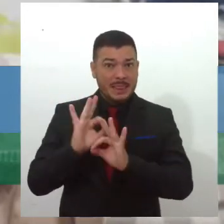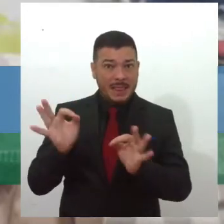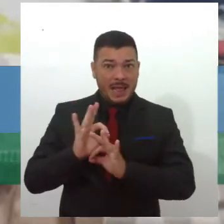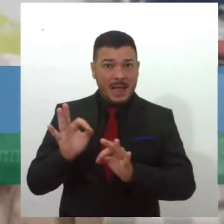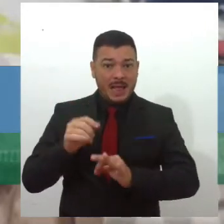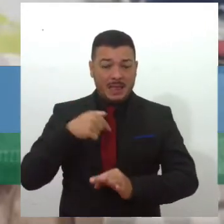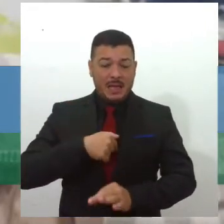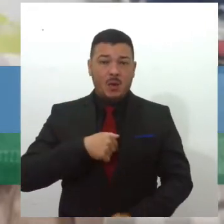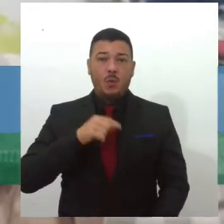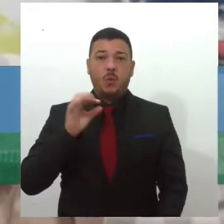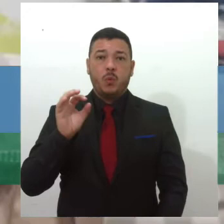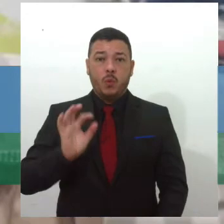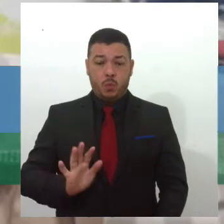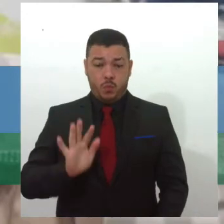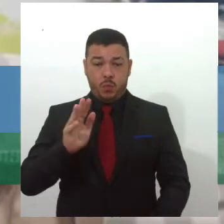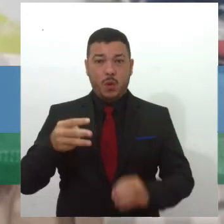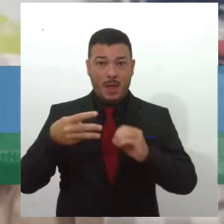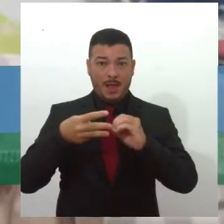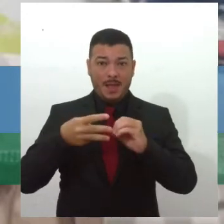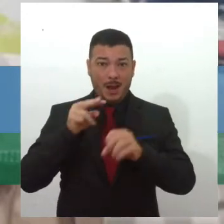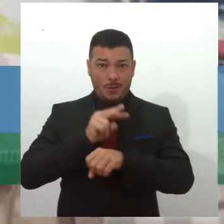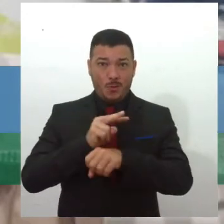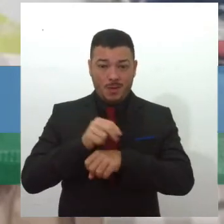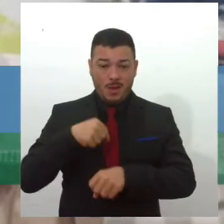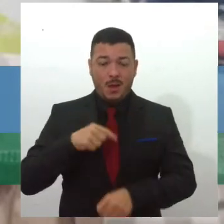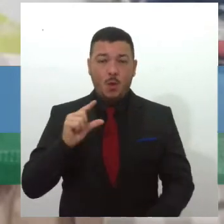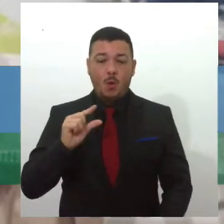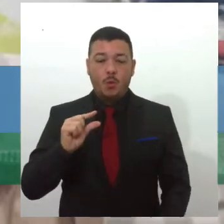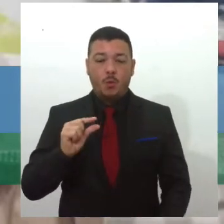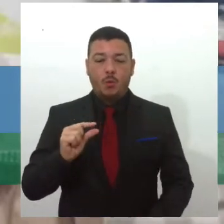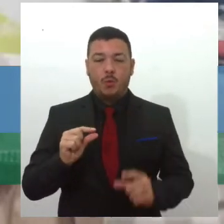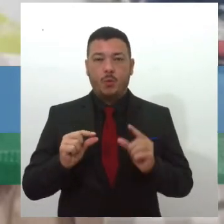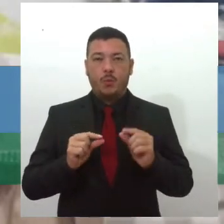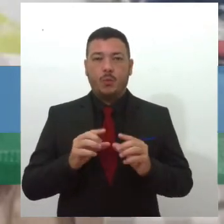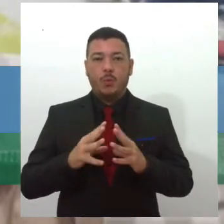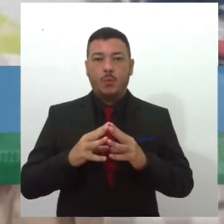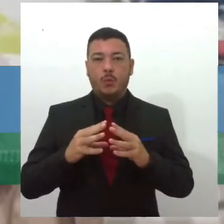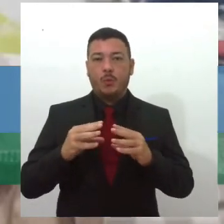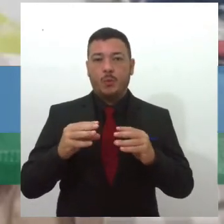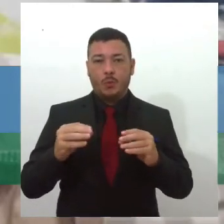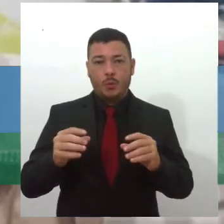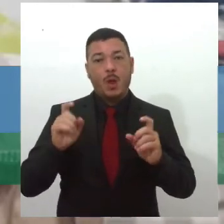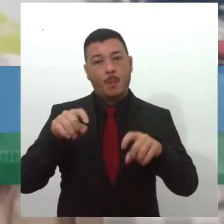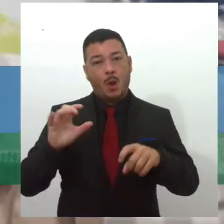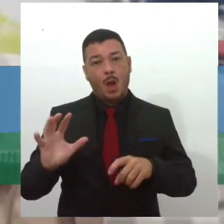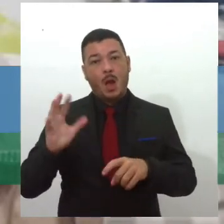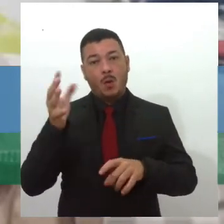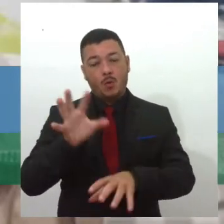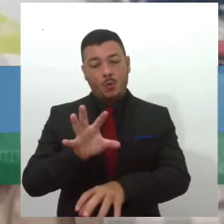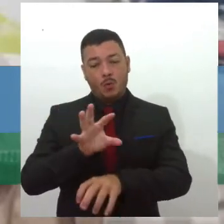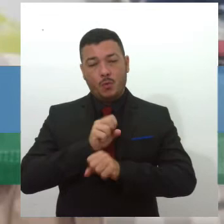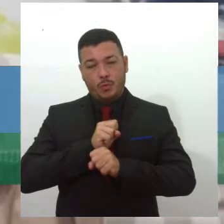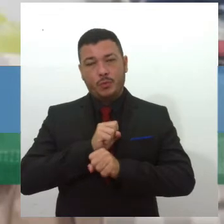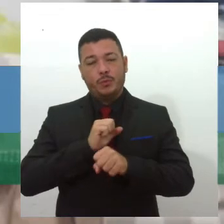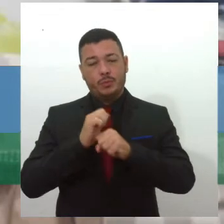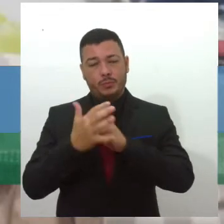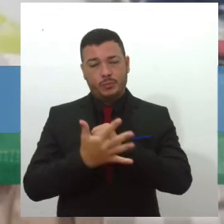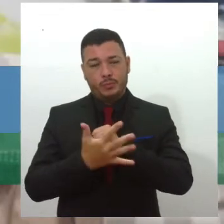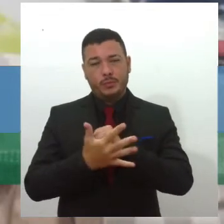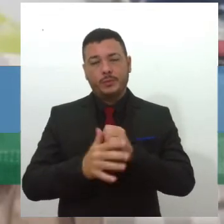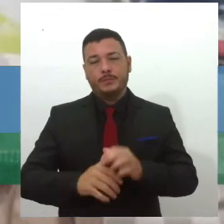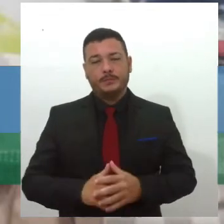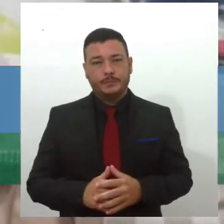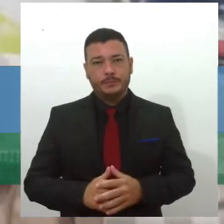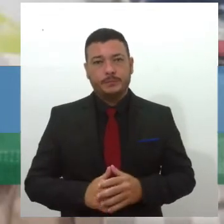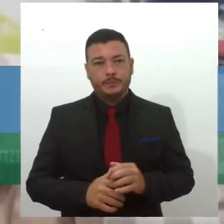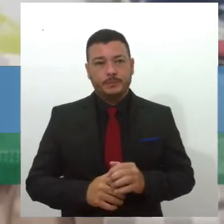menos tempo a imunidade e a pessoa vai correr o risco de ter uma infecção por Covid, se for